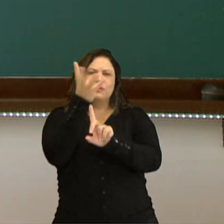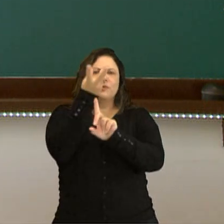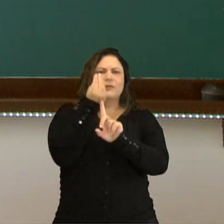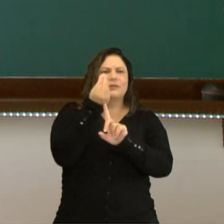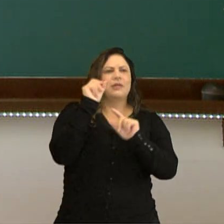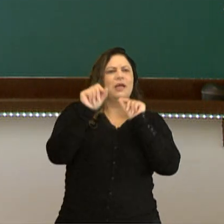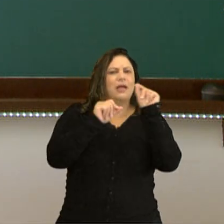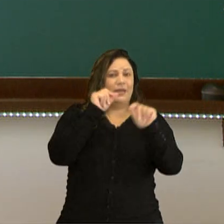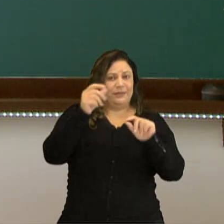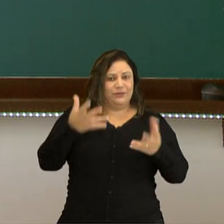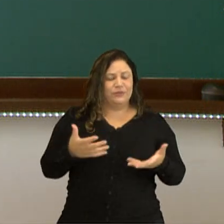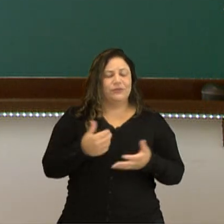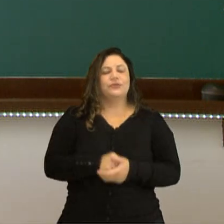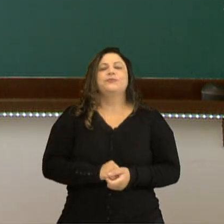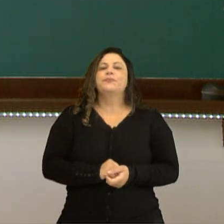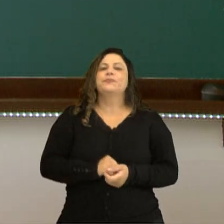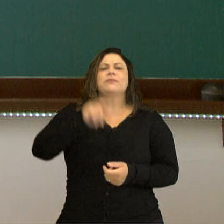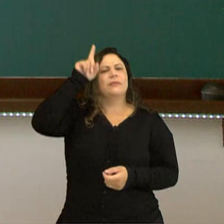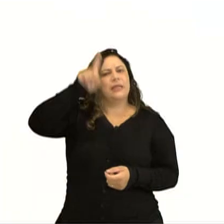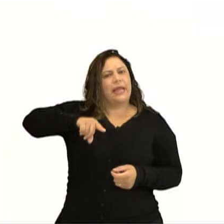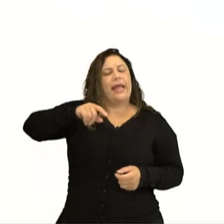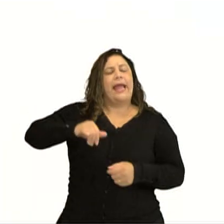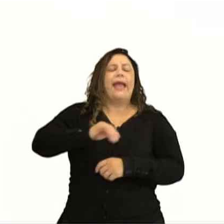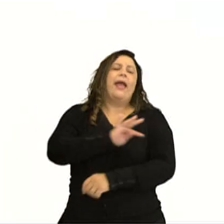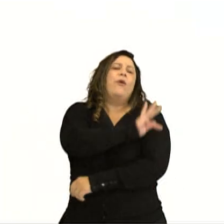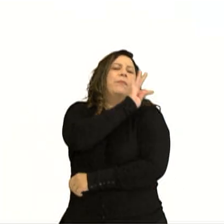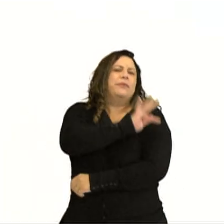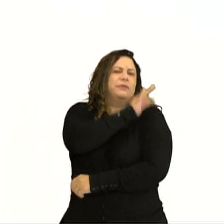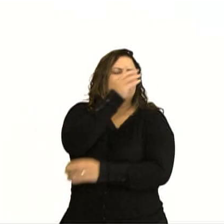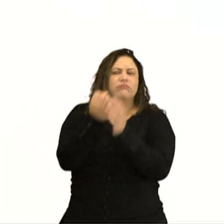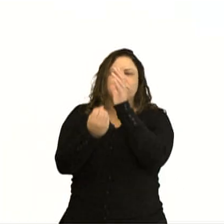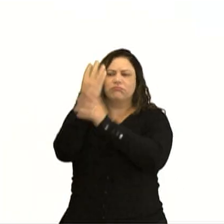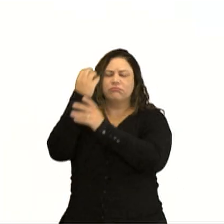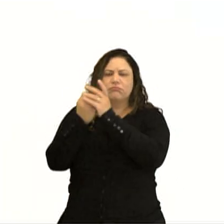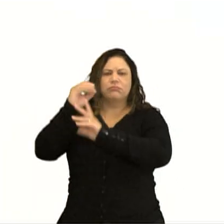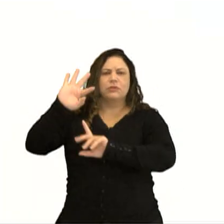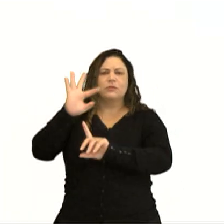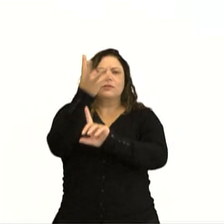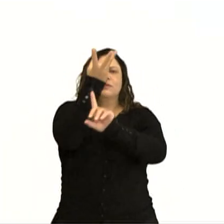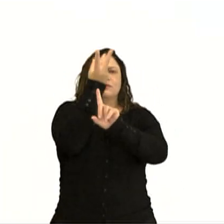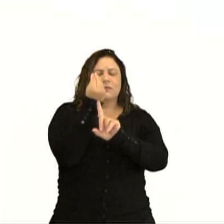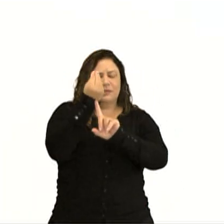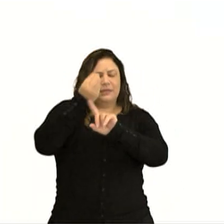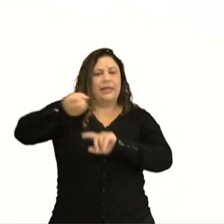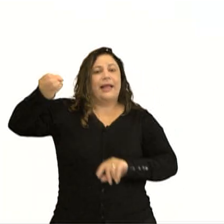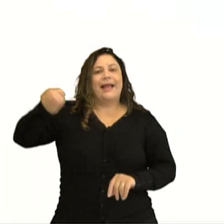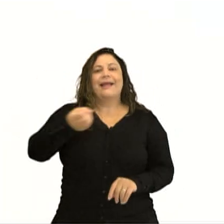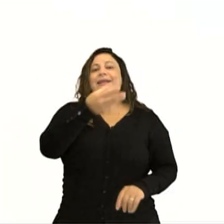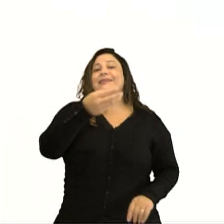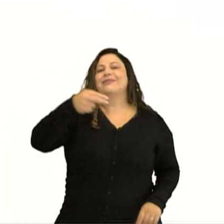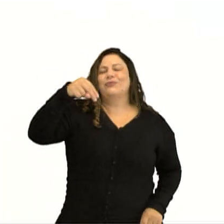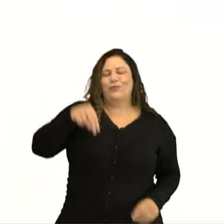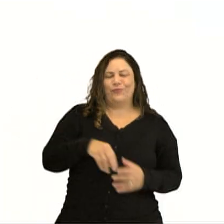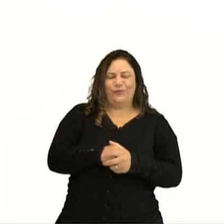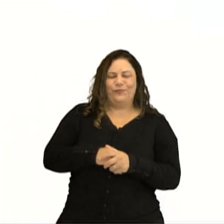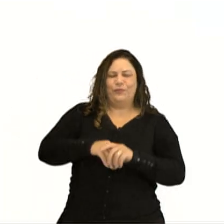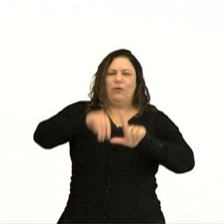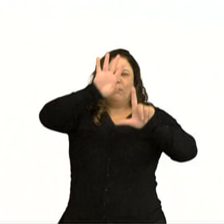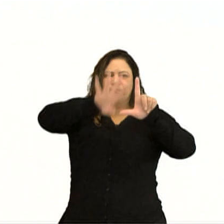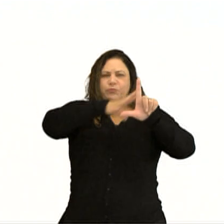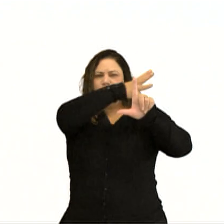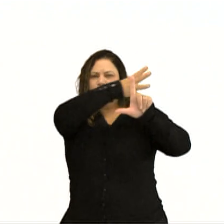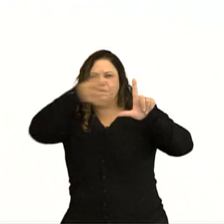Como sugestão, vou dizer que pontilhismo é uma técnica criada pelos artistas chamados neo-impressionistas, em que